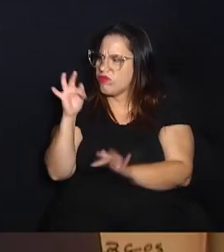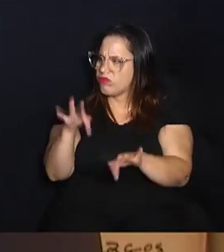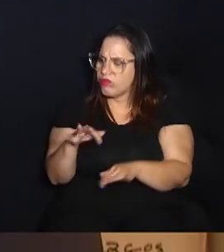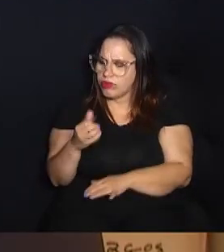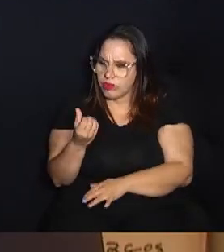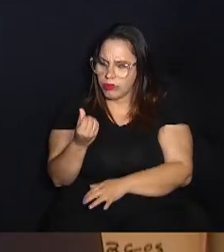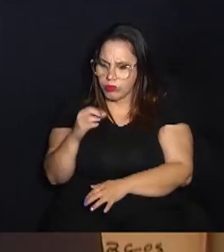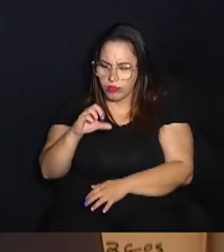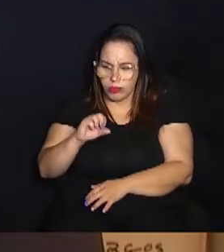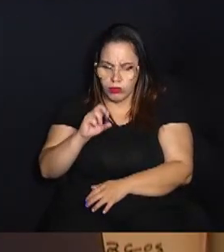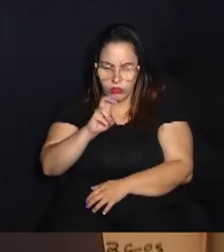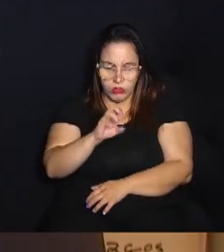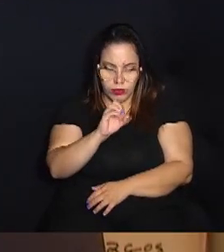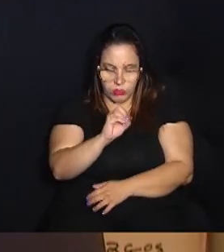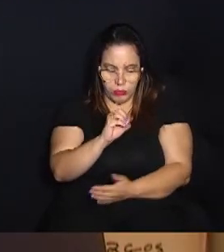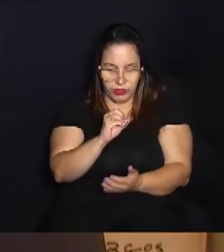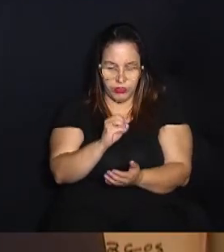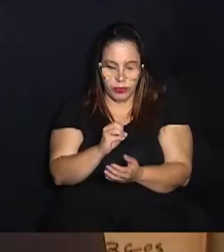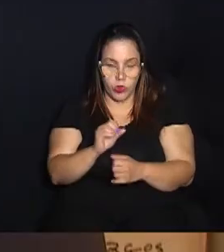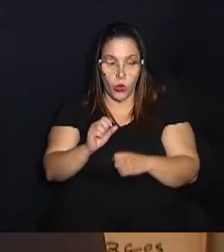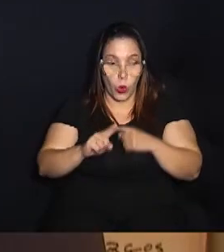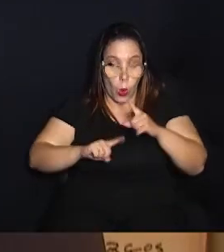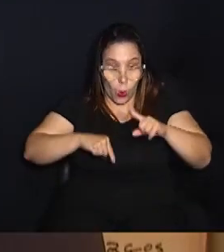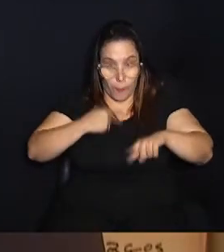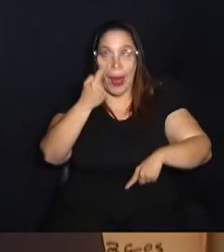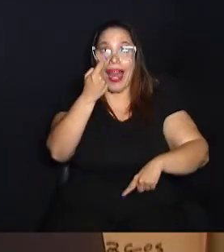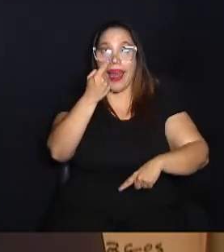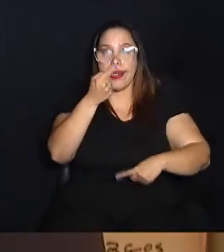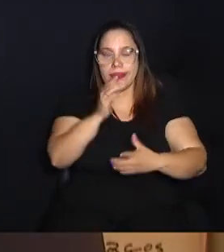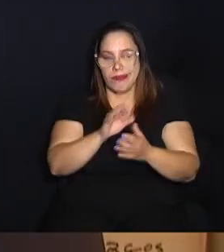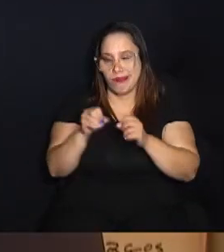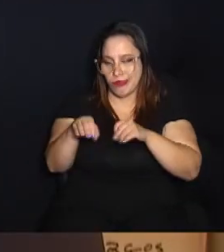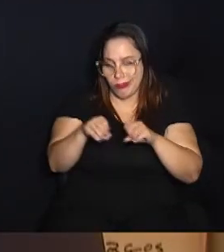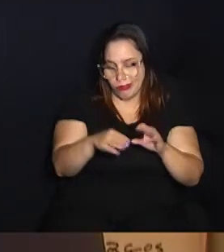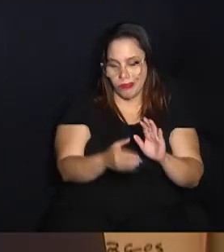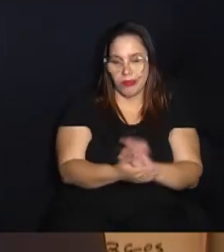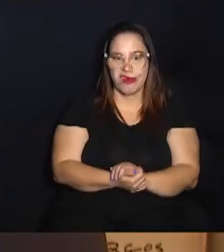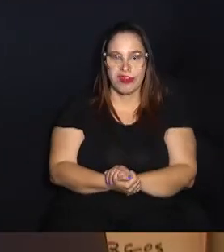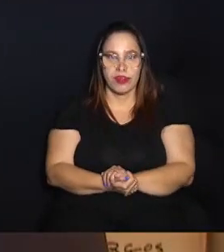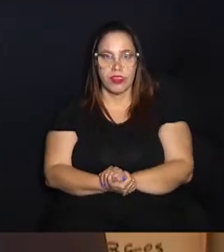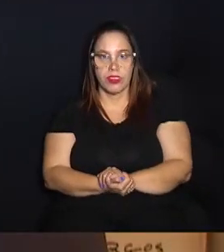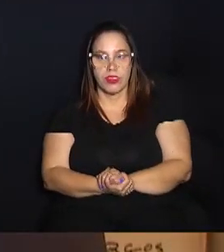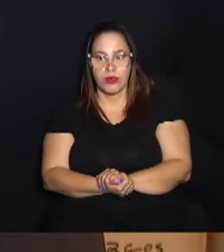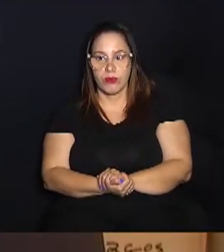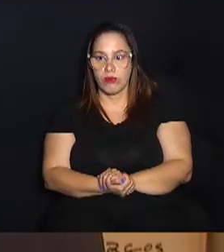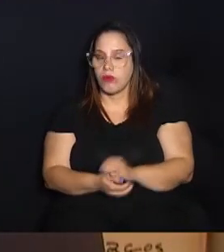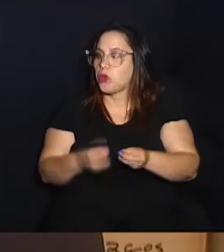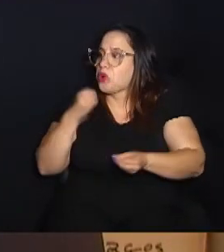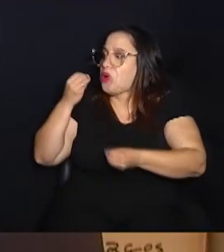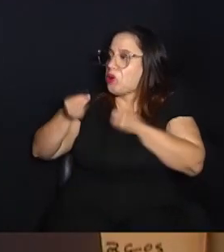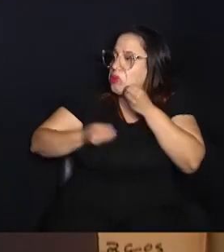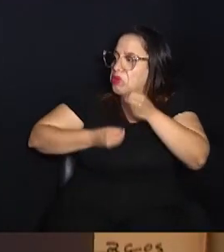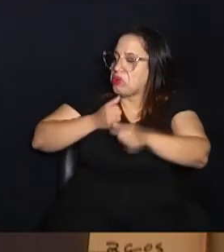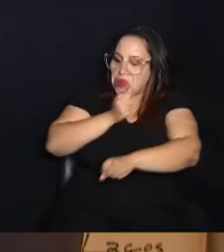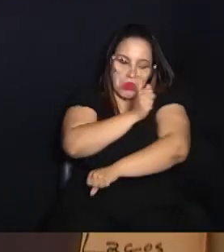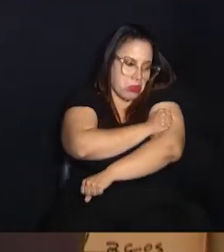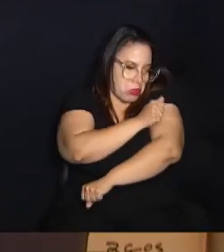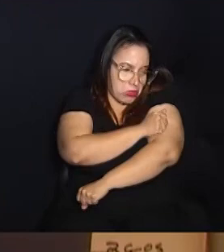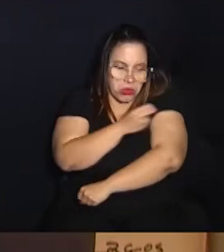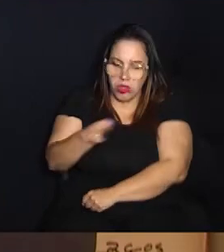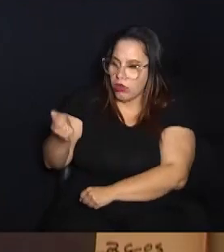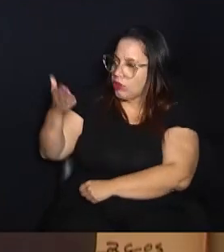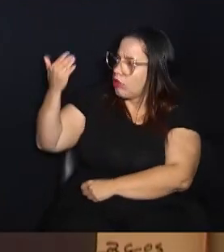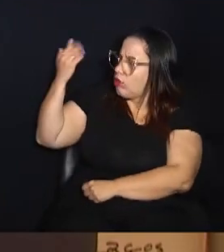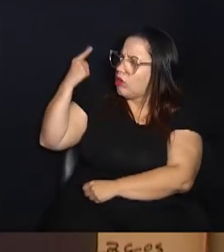de 1950, revoluciona o mundo por meio da educação, André. Como repercutiu entre os estudantes da época,